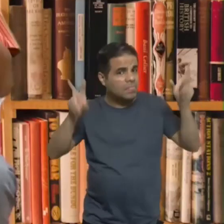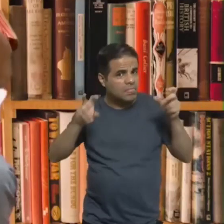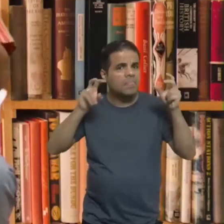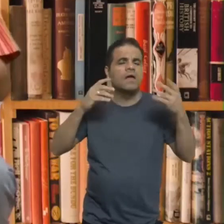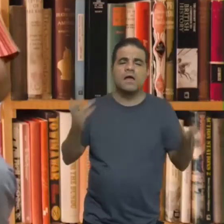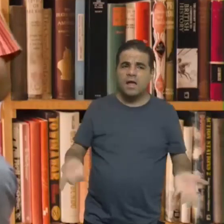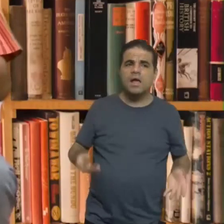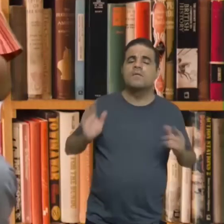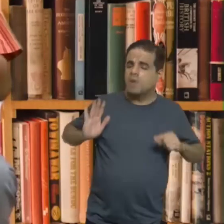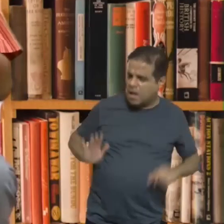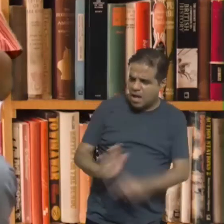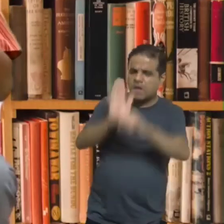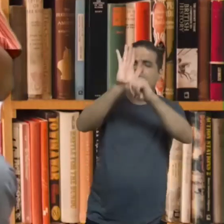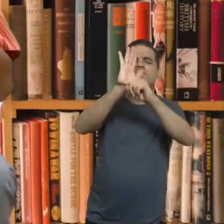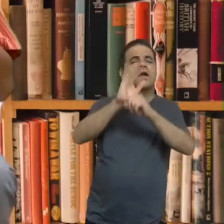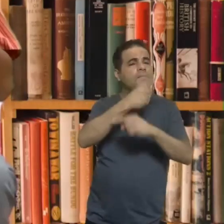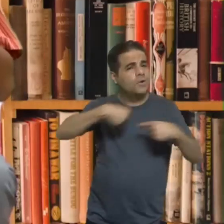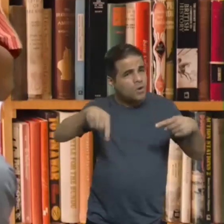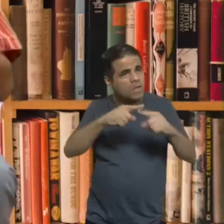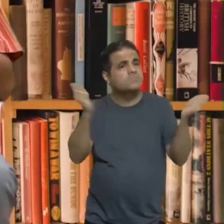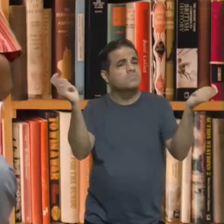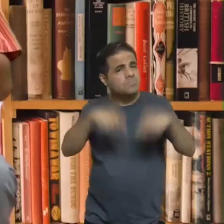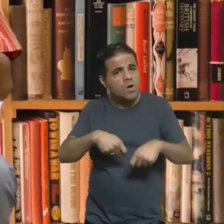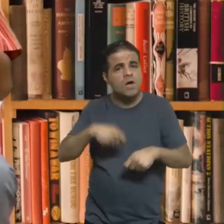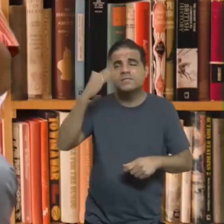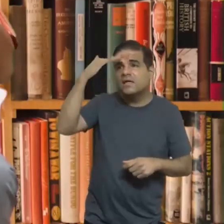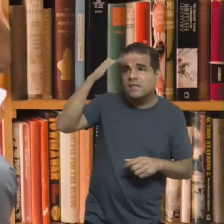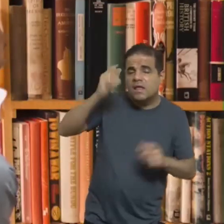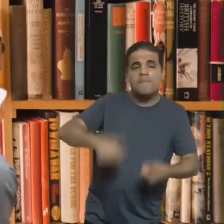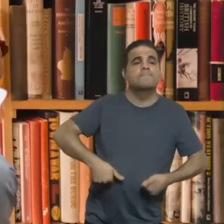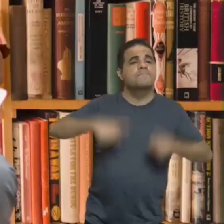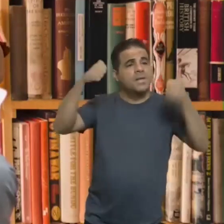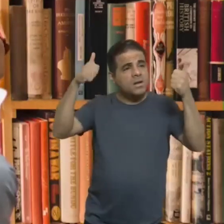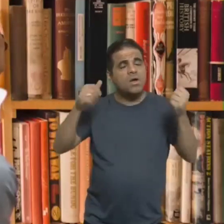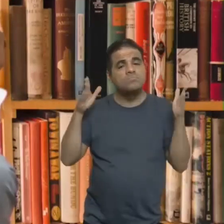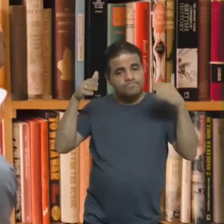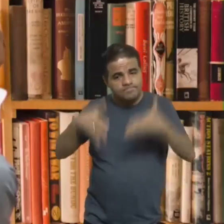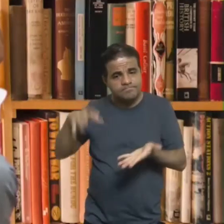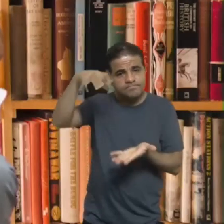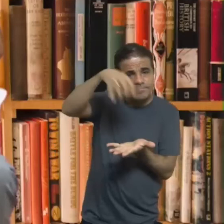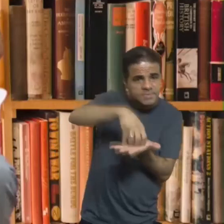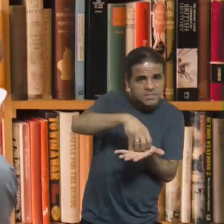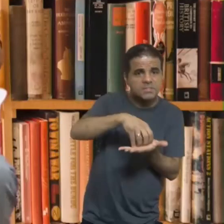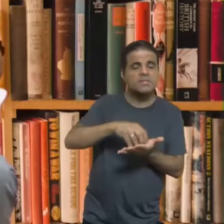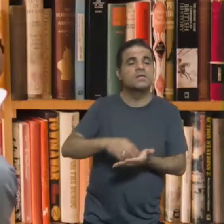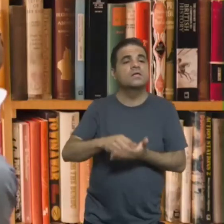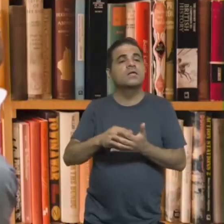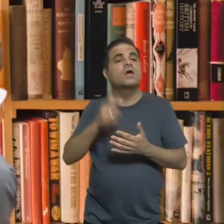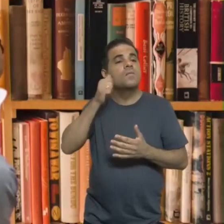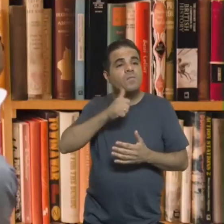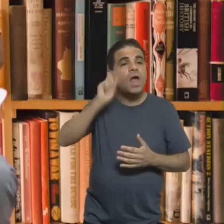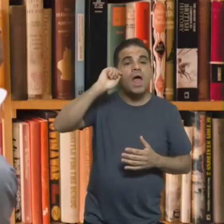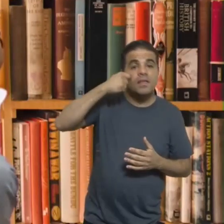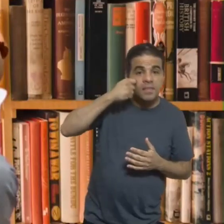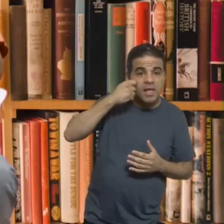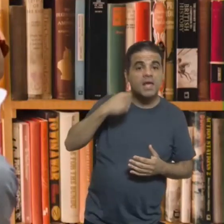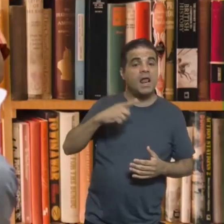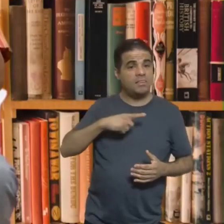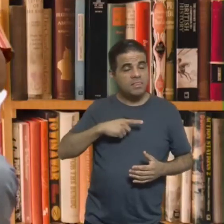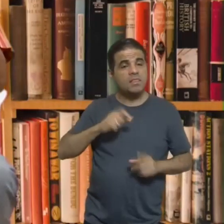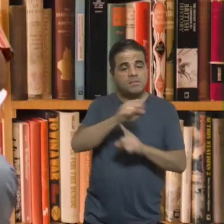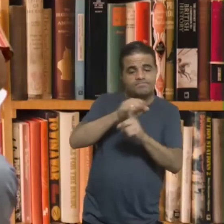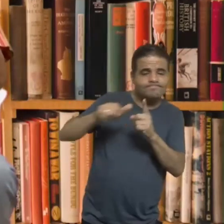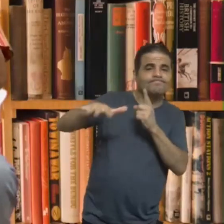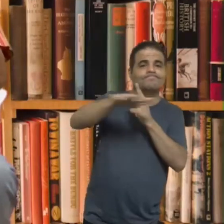e eu fui para que possamos entender melhor a centralidade do papel que a mulher negra ocupa